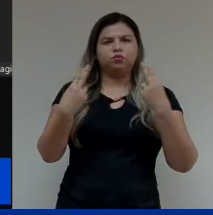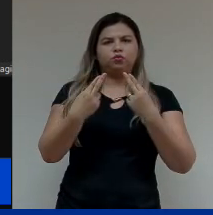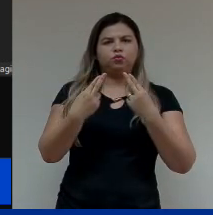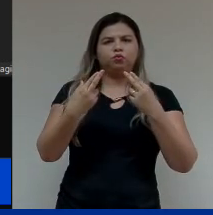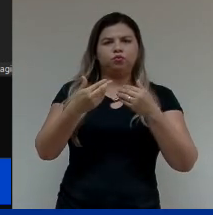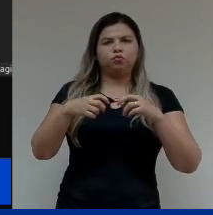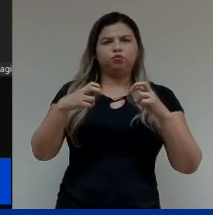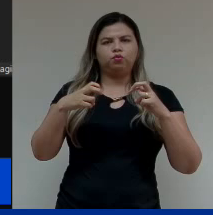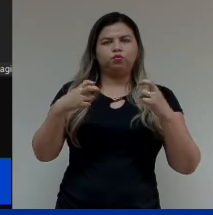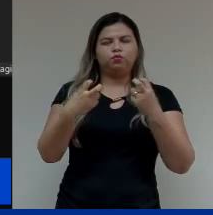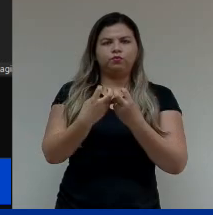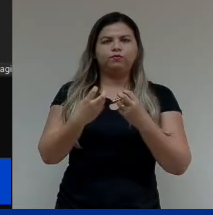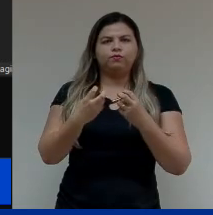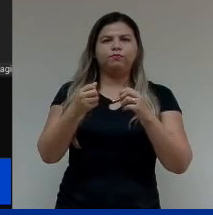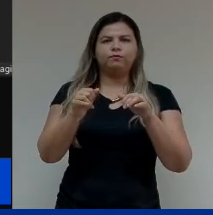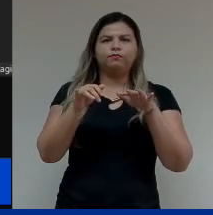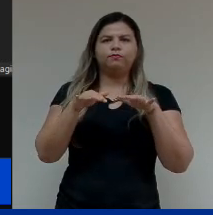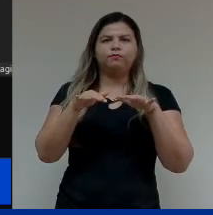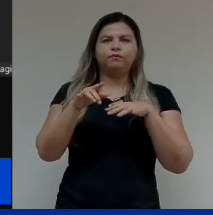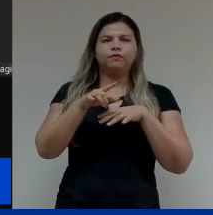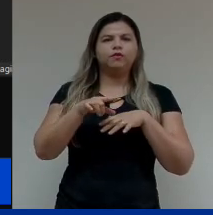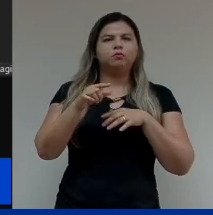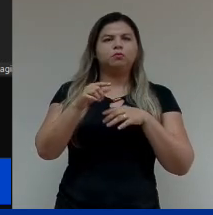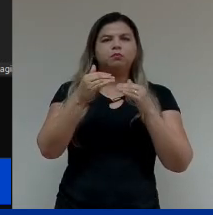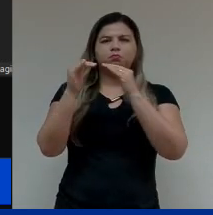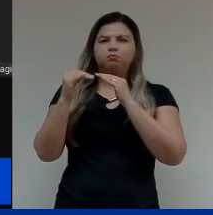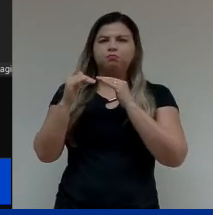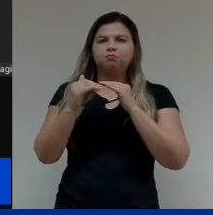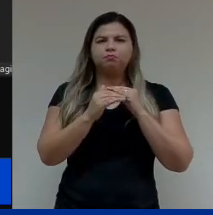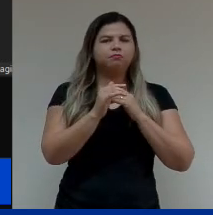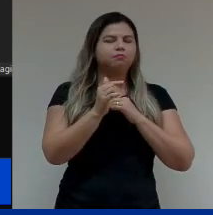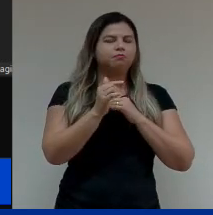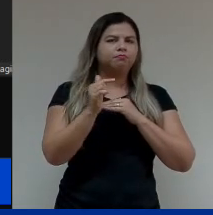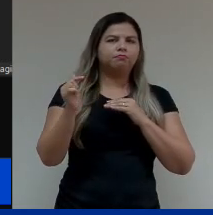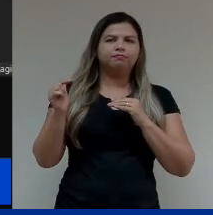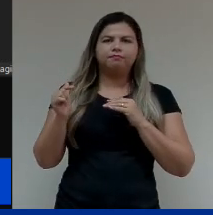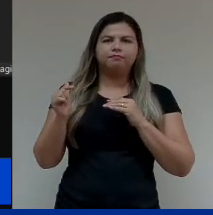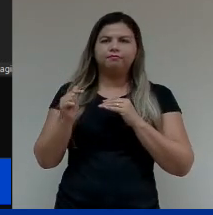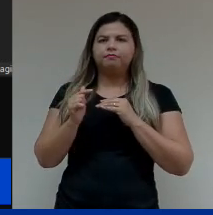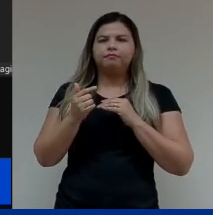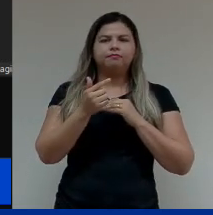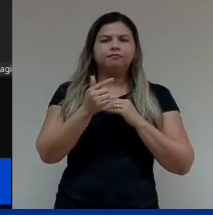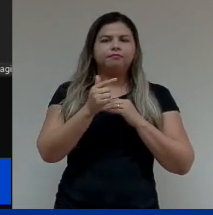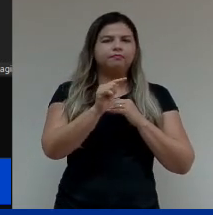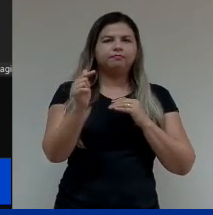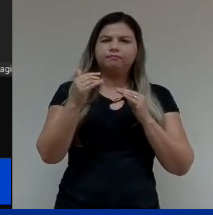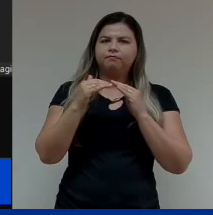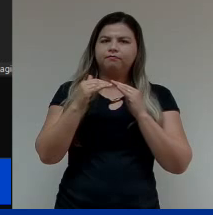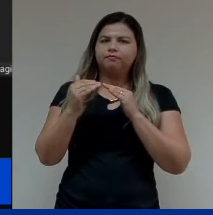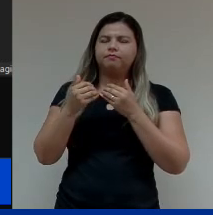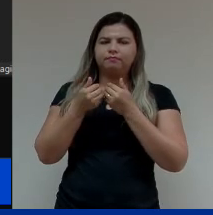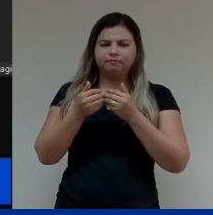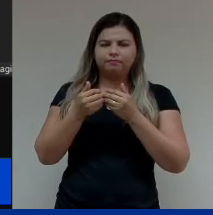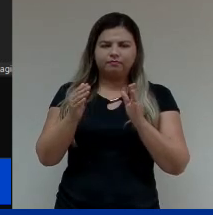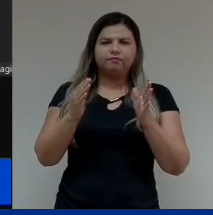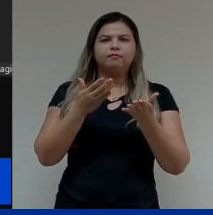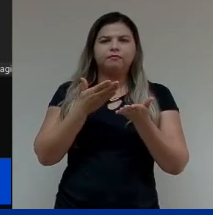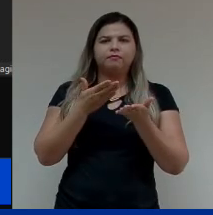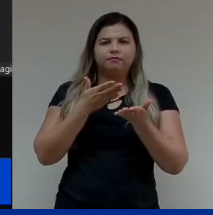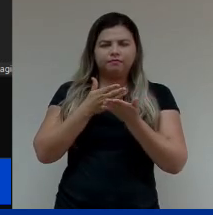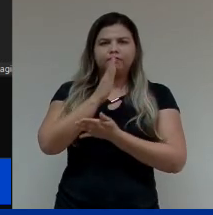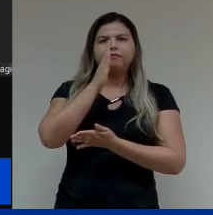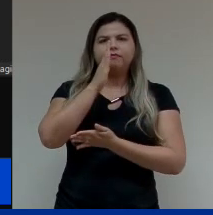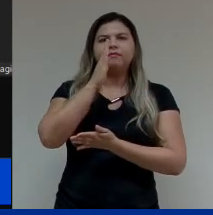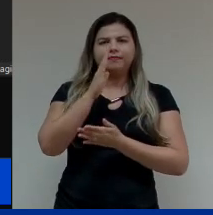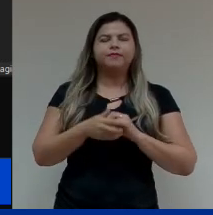da sessão anterior, perguntando se há alguma objeção. Não Não. havendo, está aprovada a